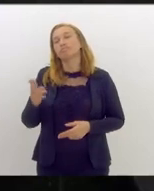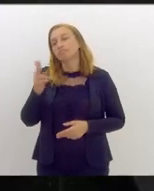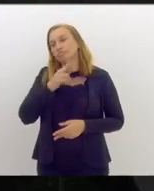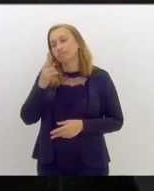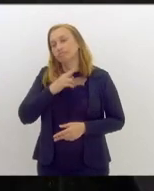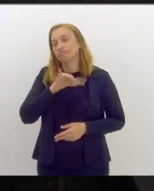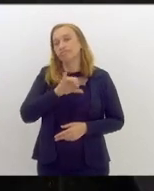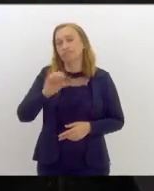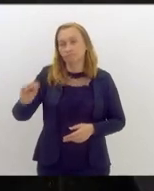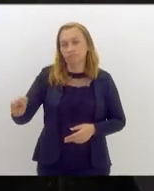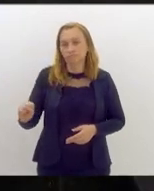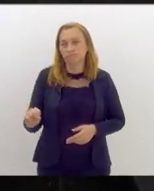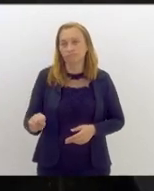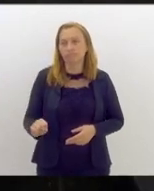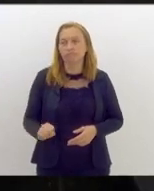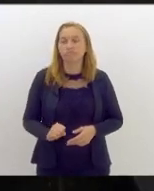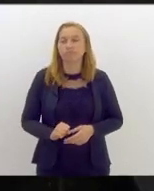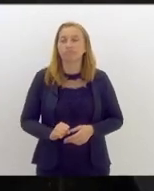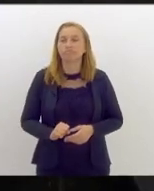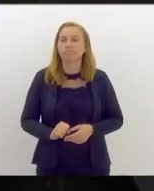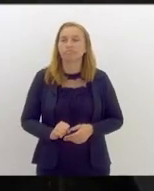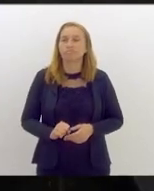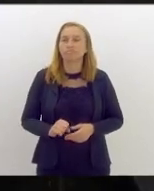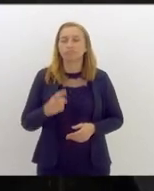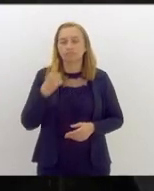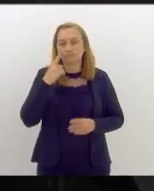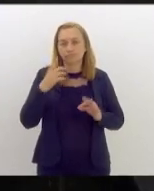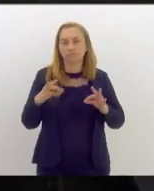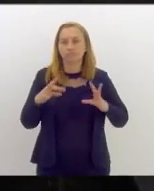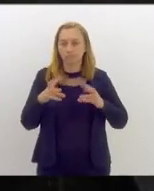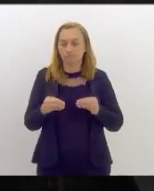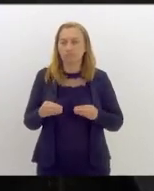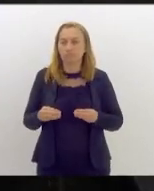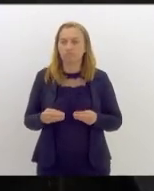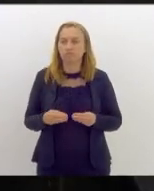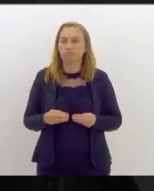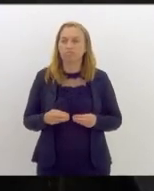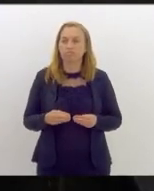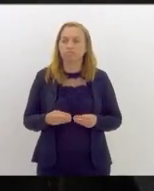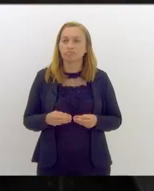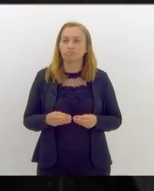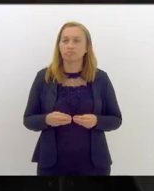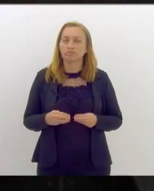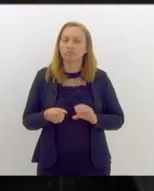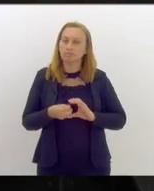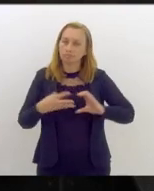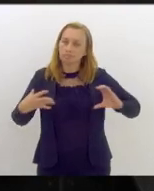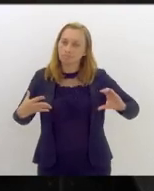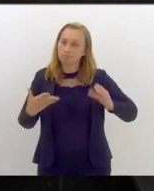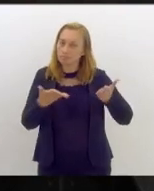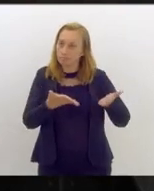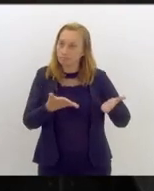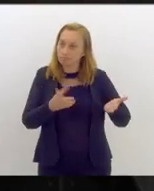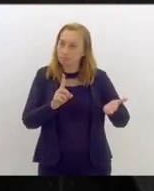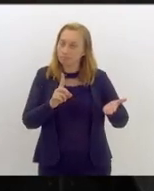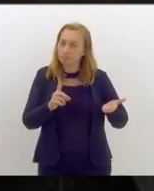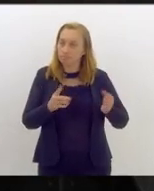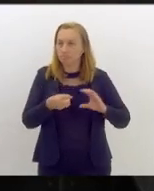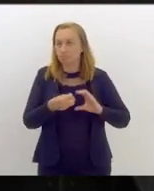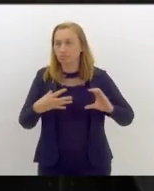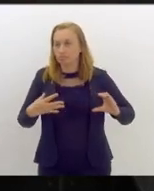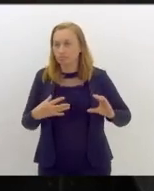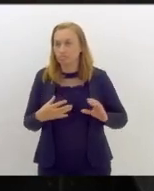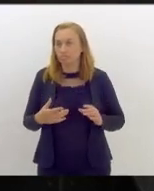de ICMS para contemplar em tudo e tá contemplado com essa característica e não característica